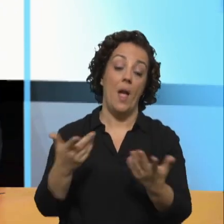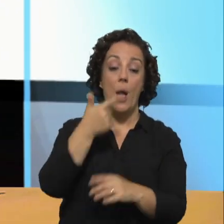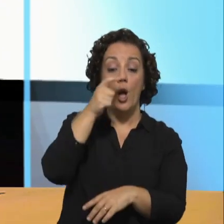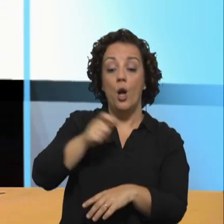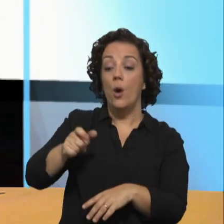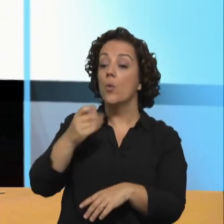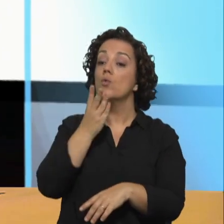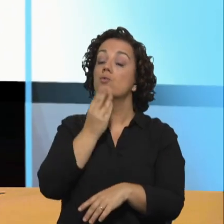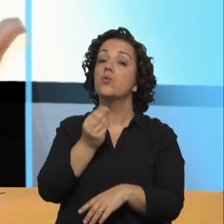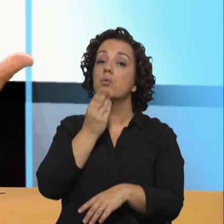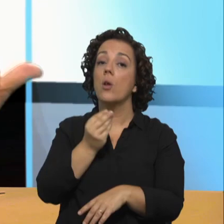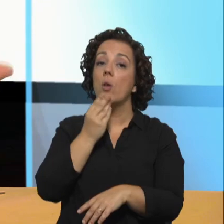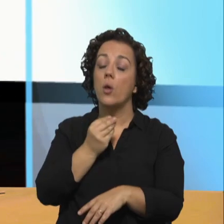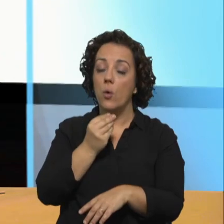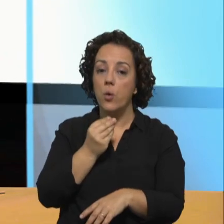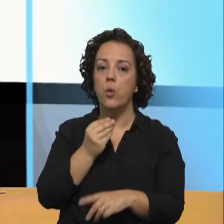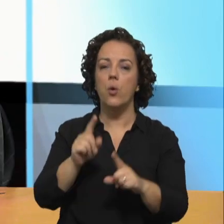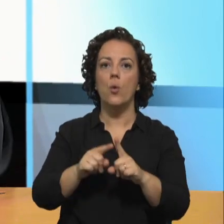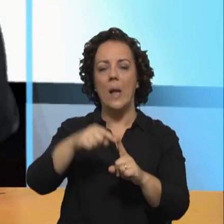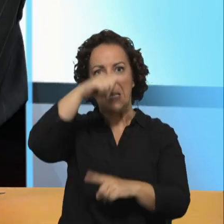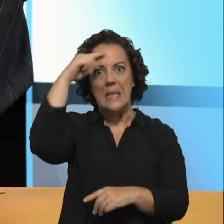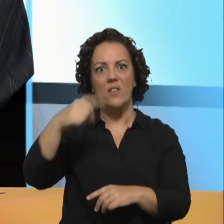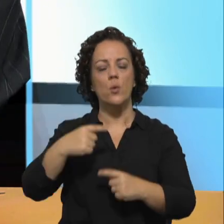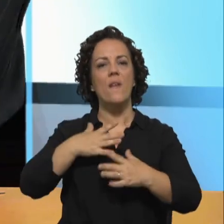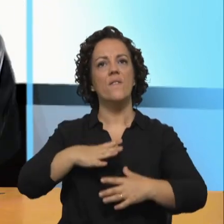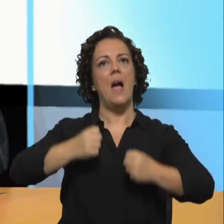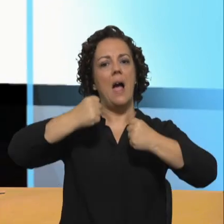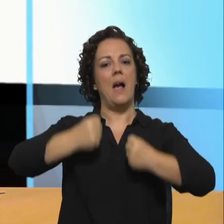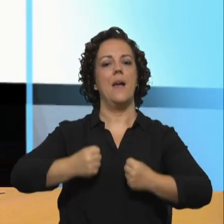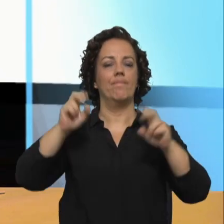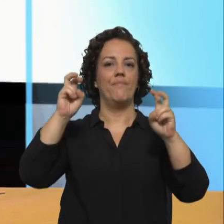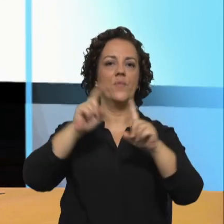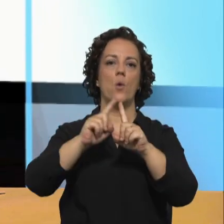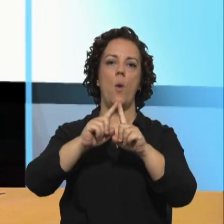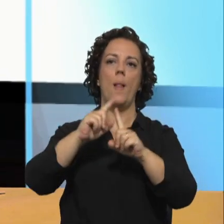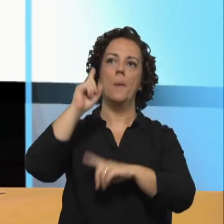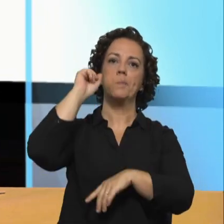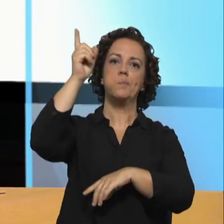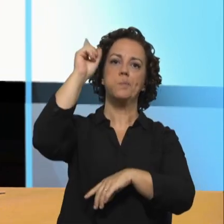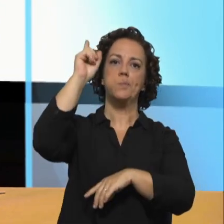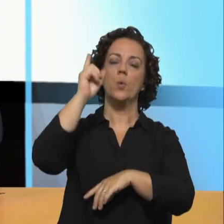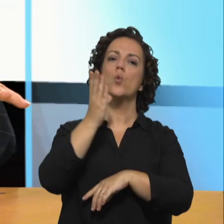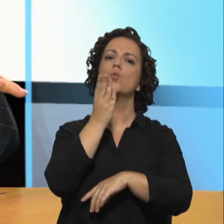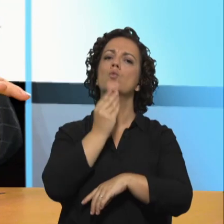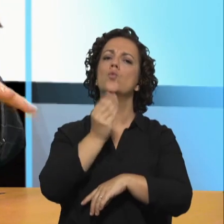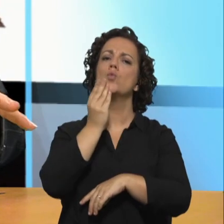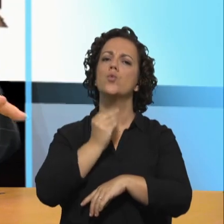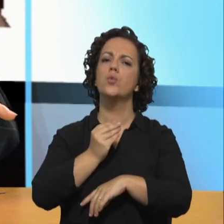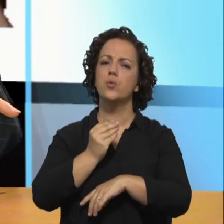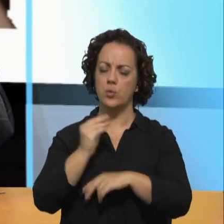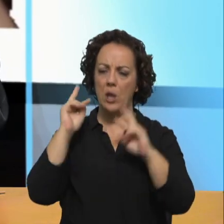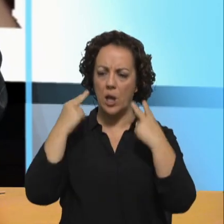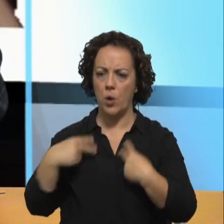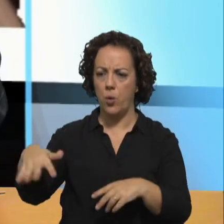tiveram dificuldades em afirmar-se, principalmente aquilo que eram as autoridades tradicionais do judaísmo. Muitas foram